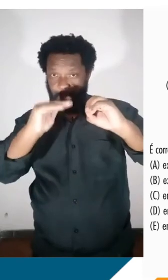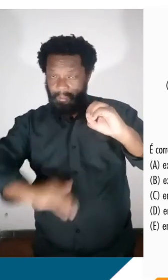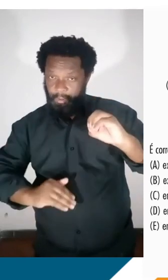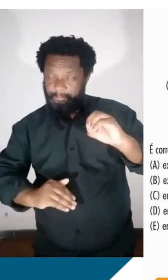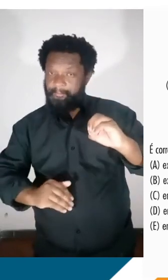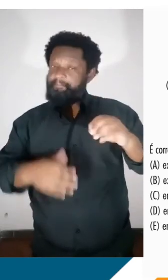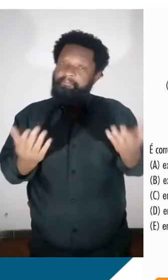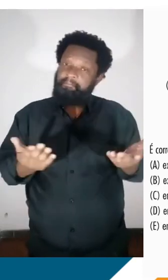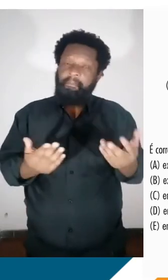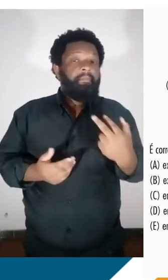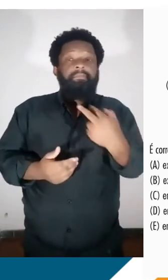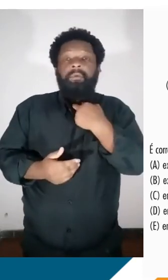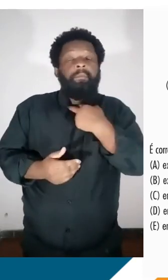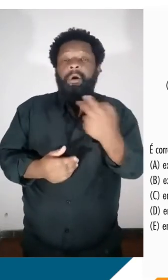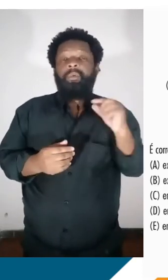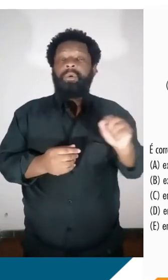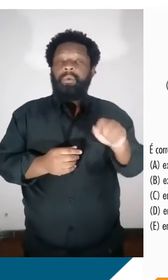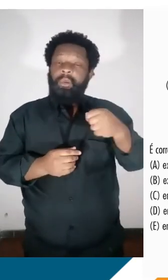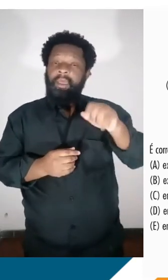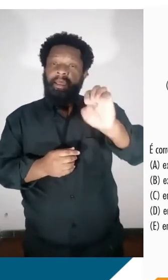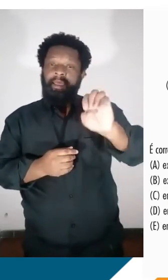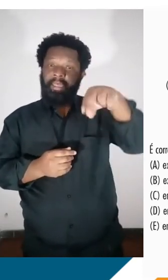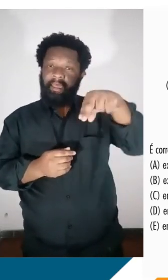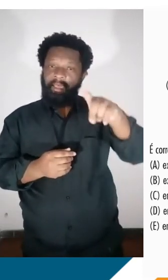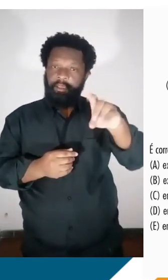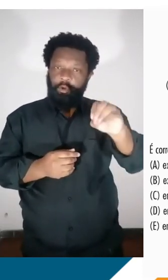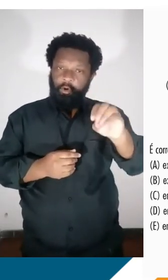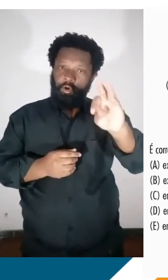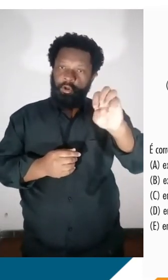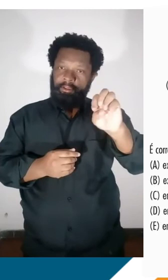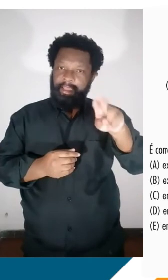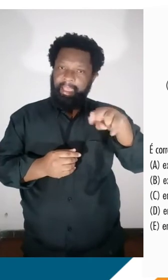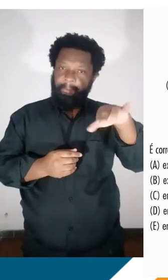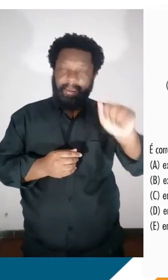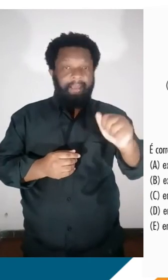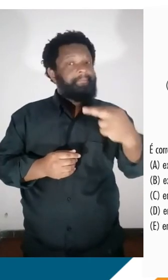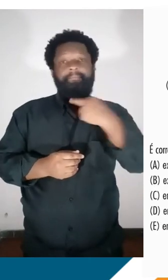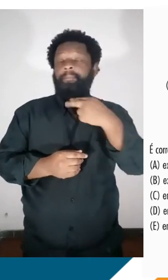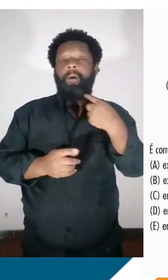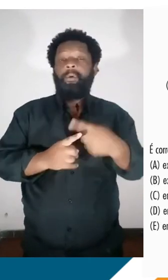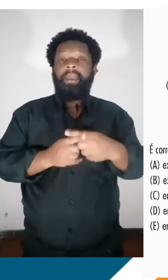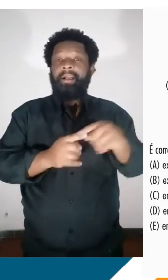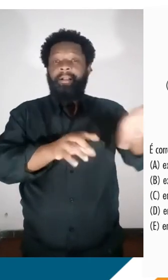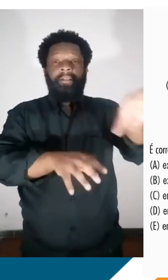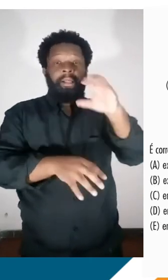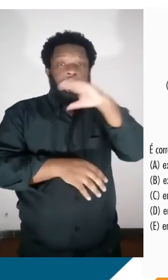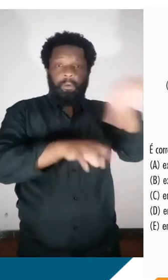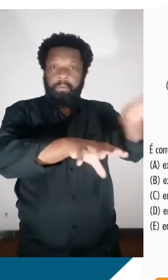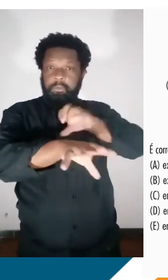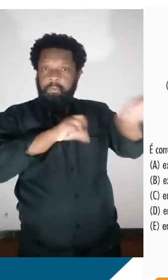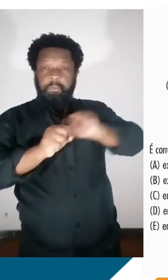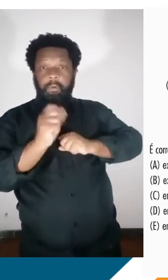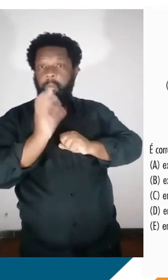Portanto, ela não pode ser endotérmica, por definição. Ela não está absorvendo calor, ela está